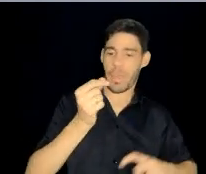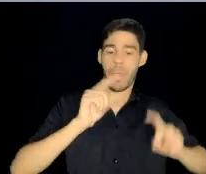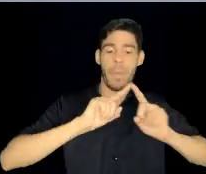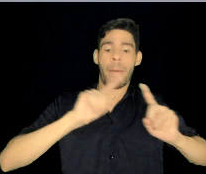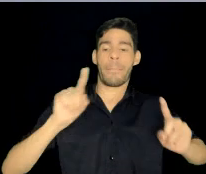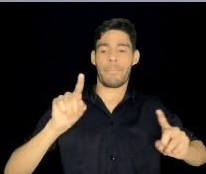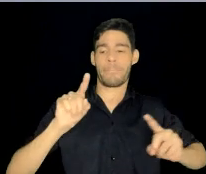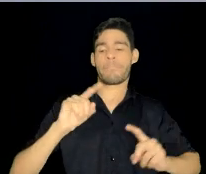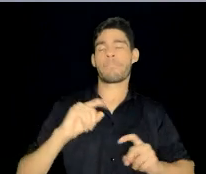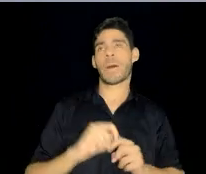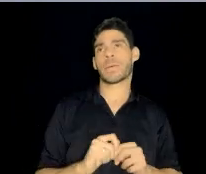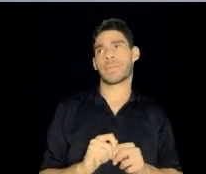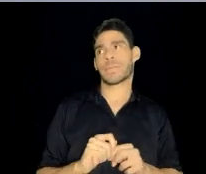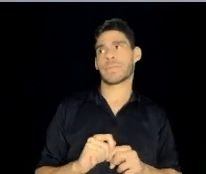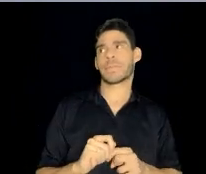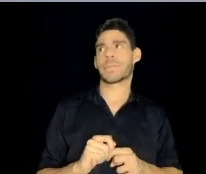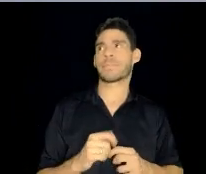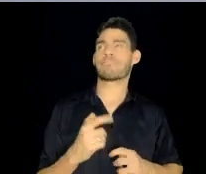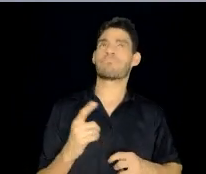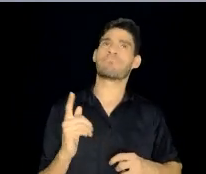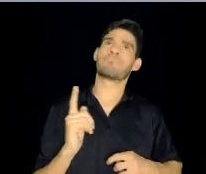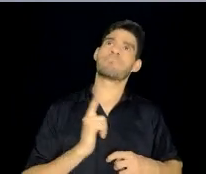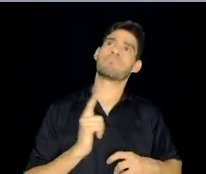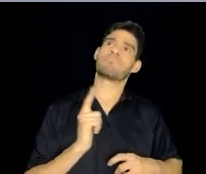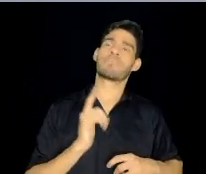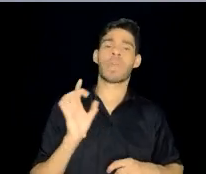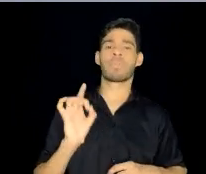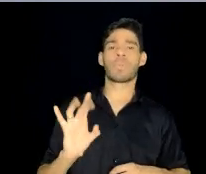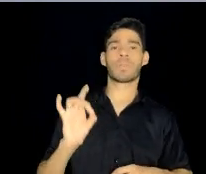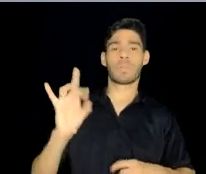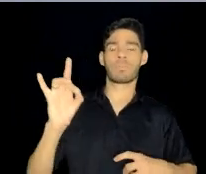tributário, mas nós temos,